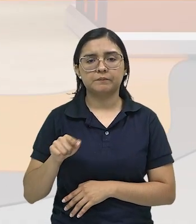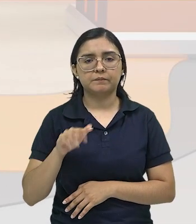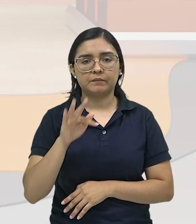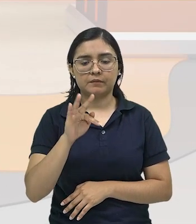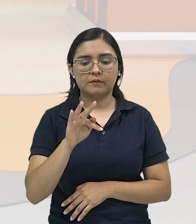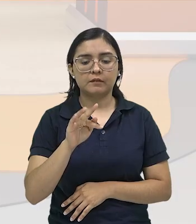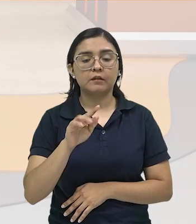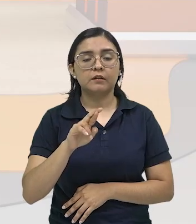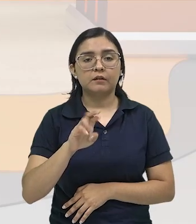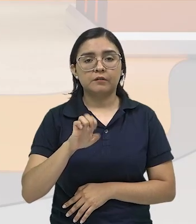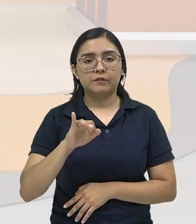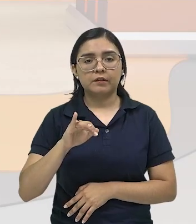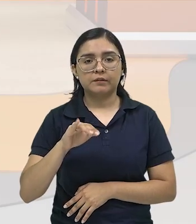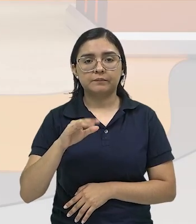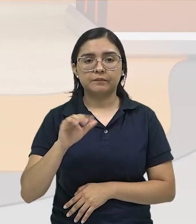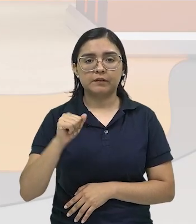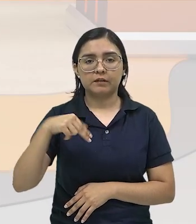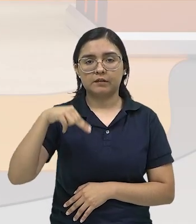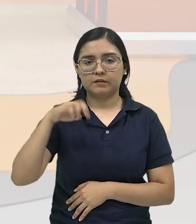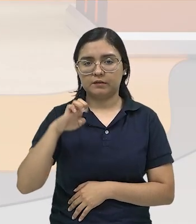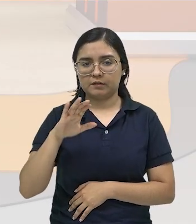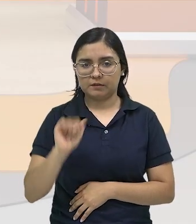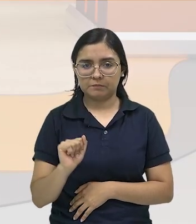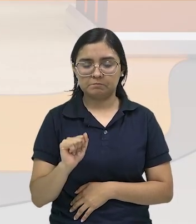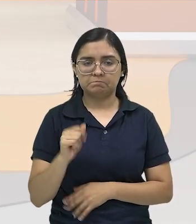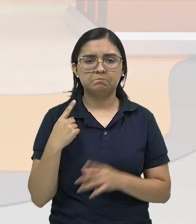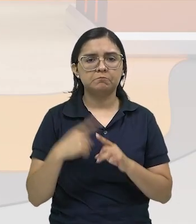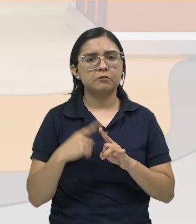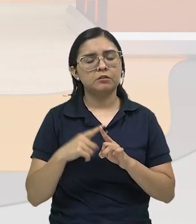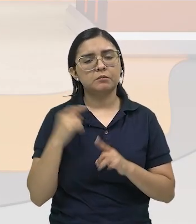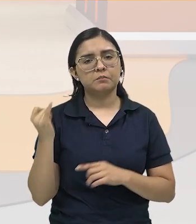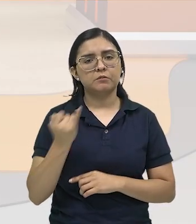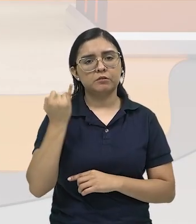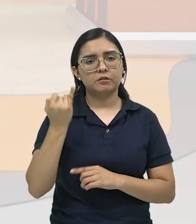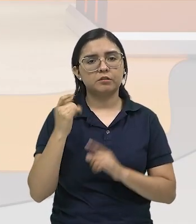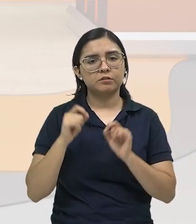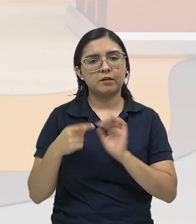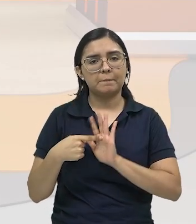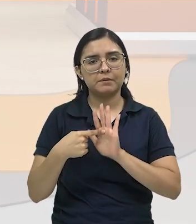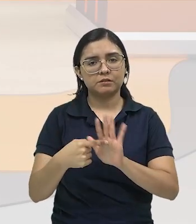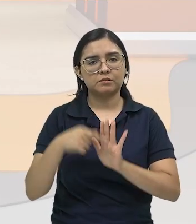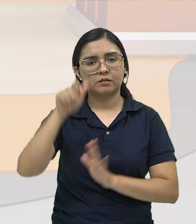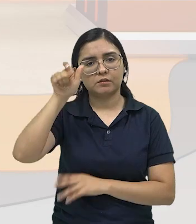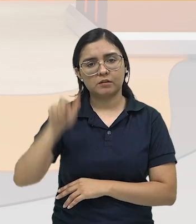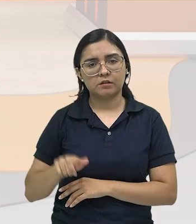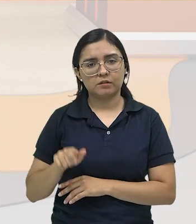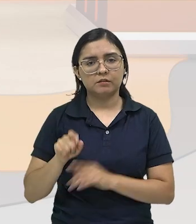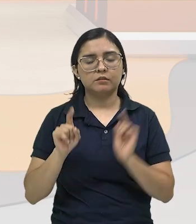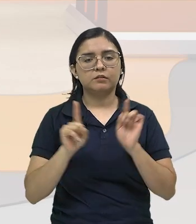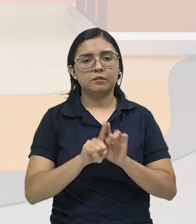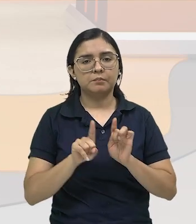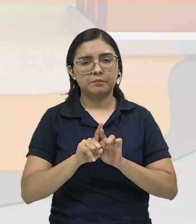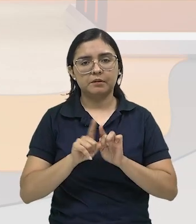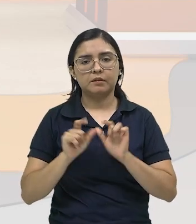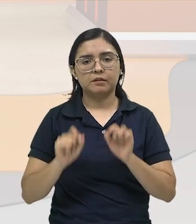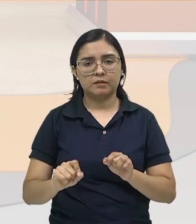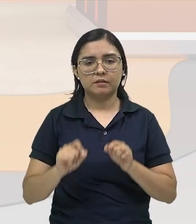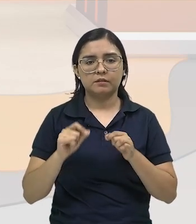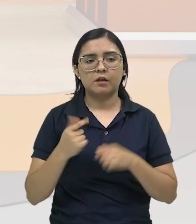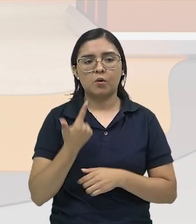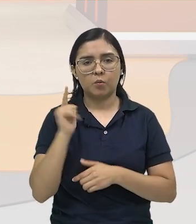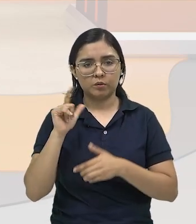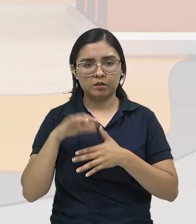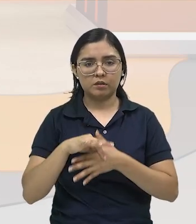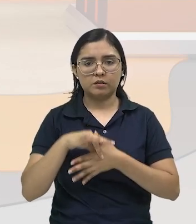Frei Caneca. Por que é importante a gente falar do Frei Caneca? Não só como da próxima liderança que vai entrar também,